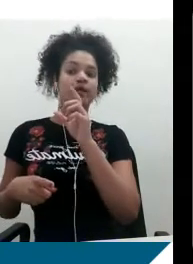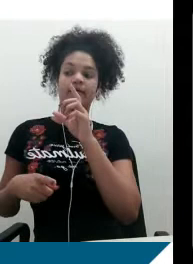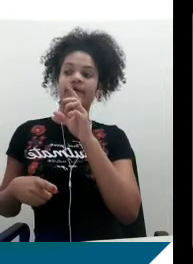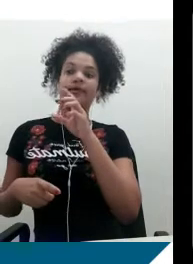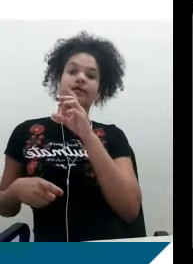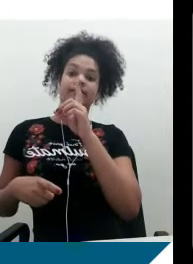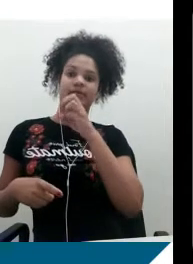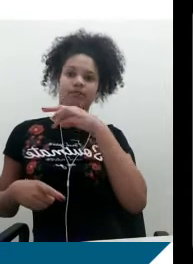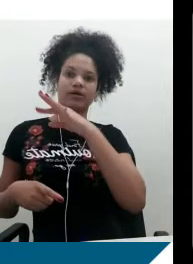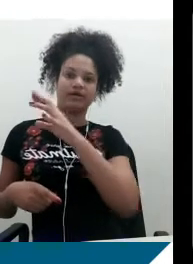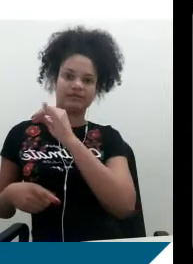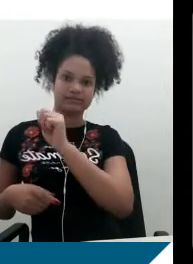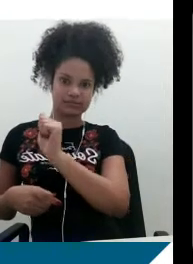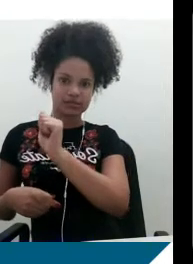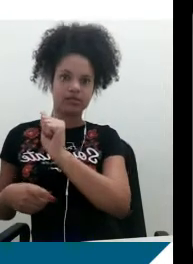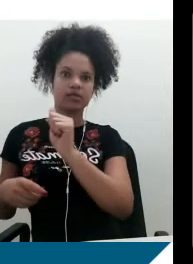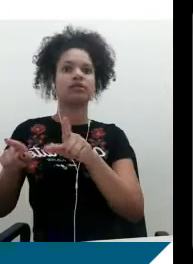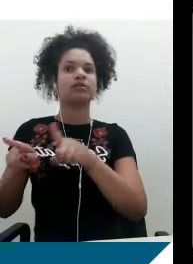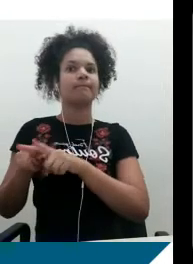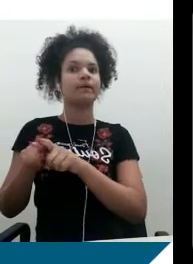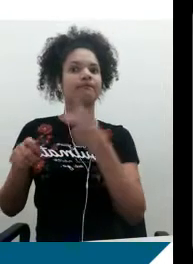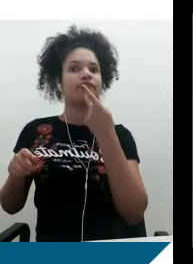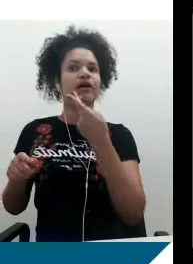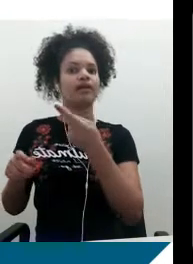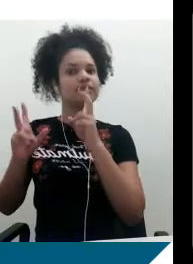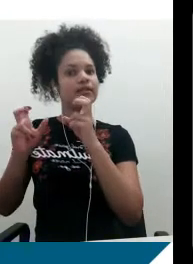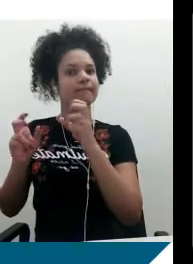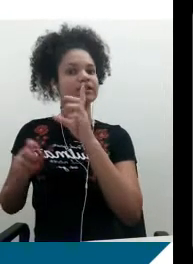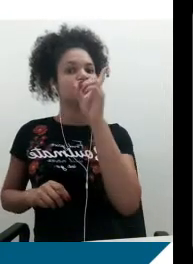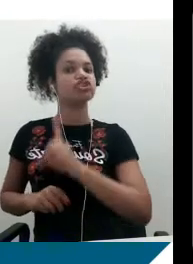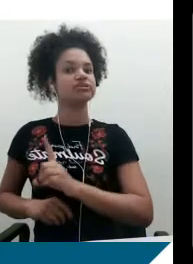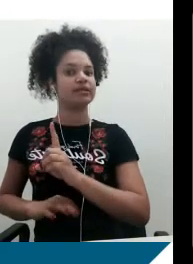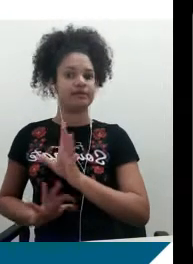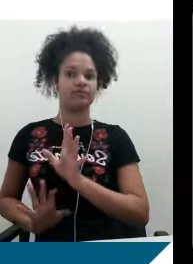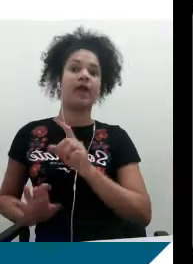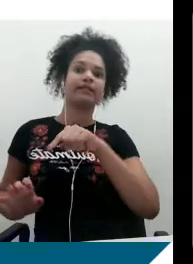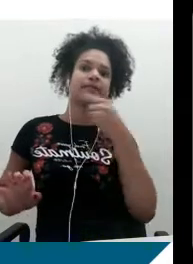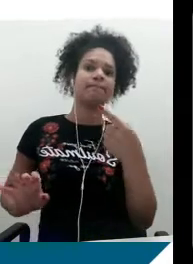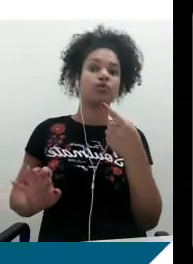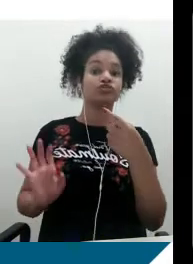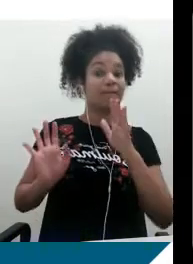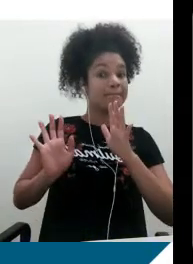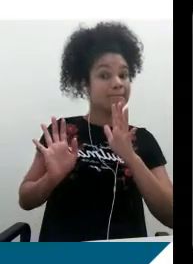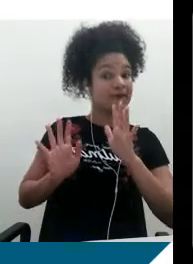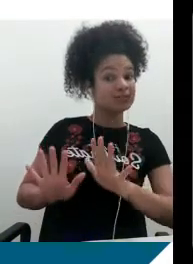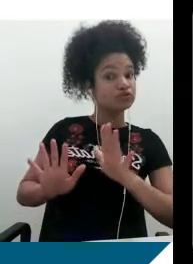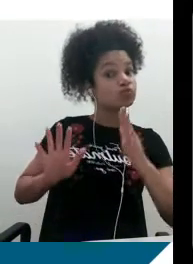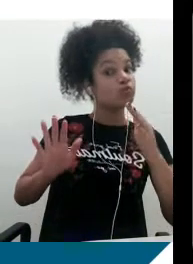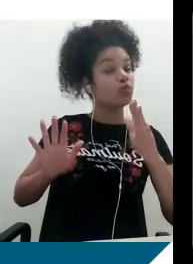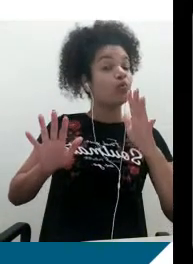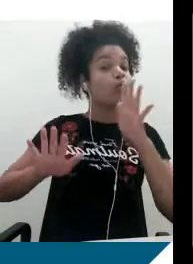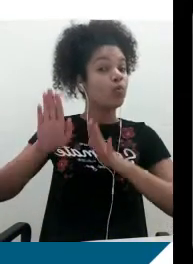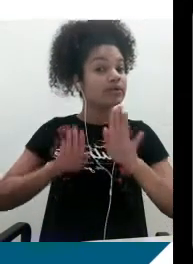a introdução traz o conceito de democracia, que é um conceito muito conhecido. Então tomem cuidado, porque a dificuldade que vocês podem ter